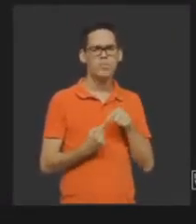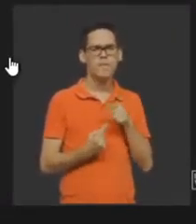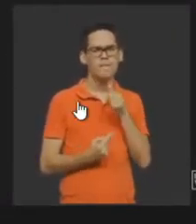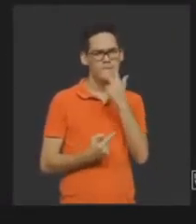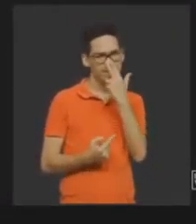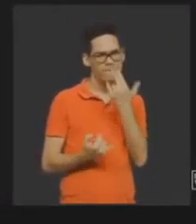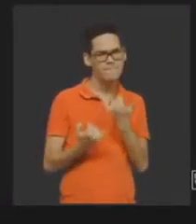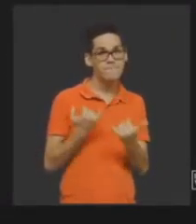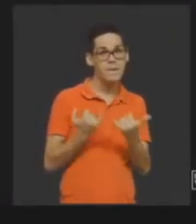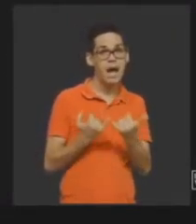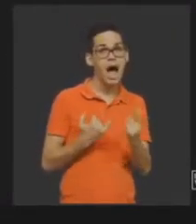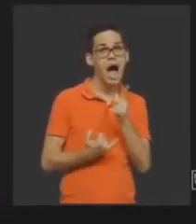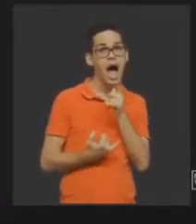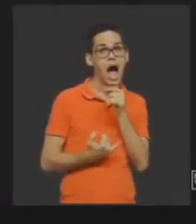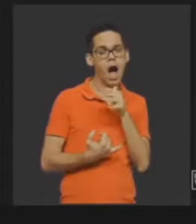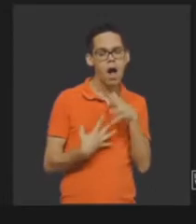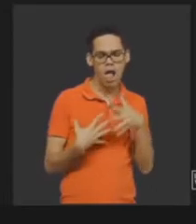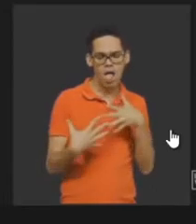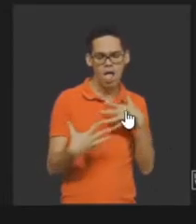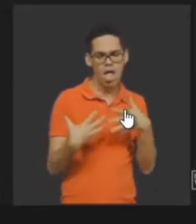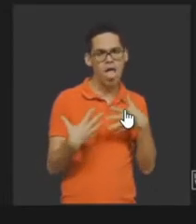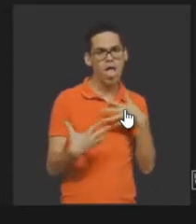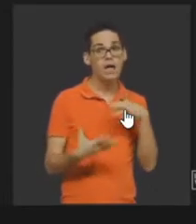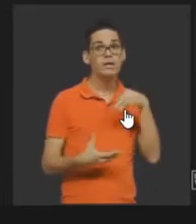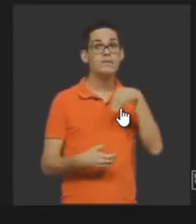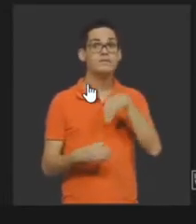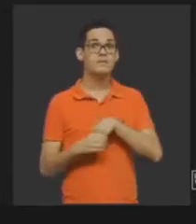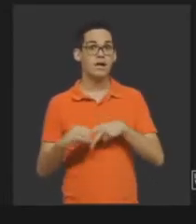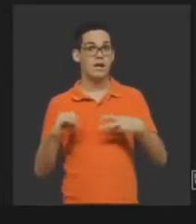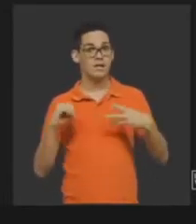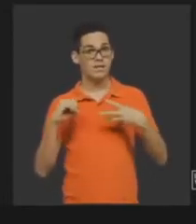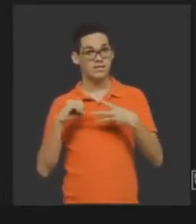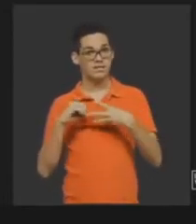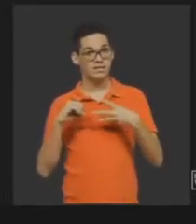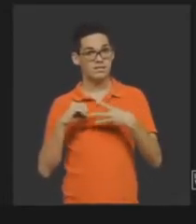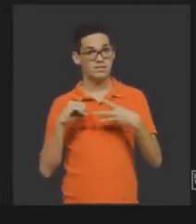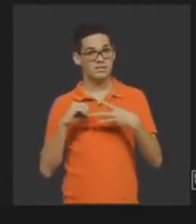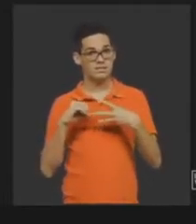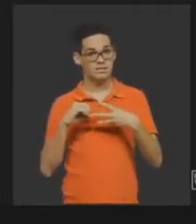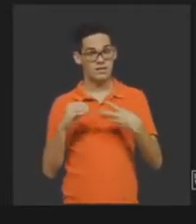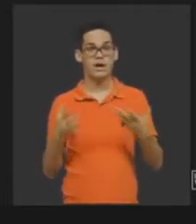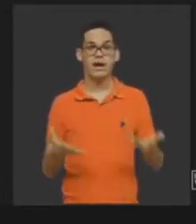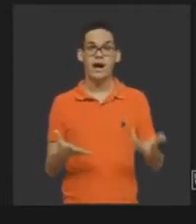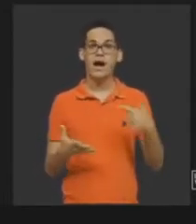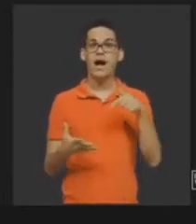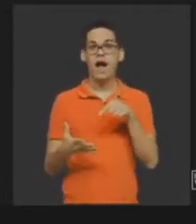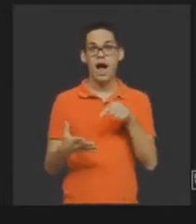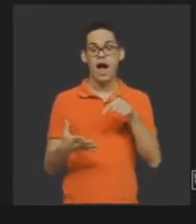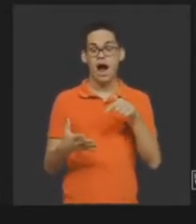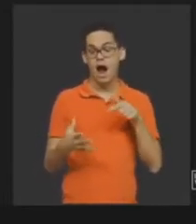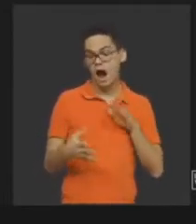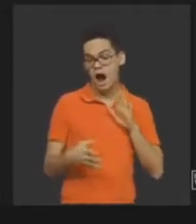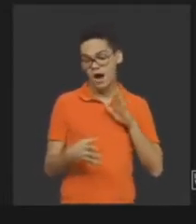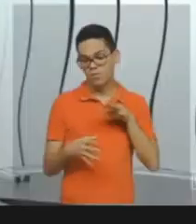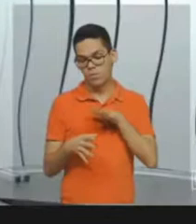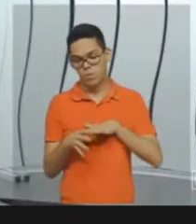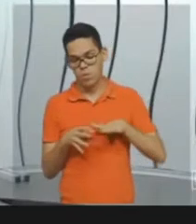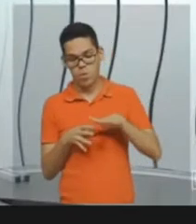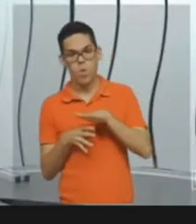muito semelhante à do citoplasma da célula, que nós falamos na aula anterior. E ela é que preenche o interior do